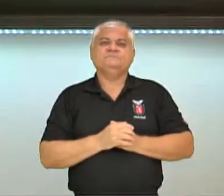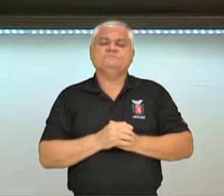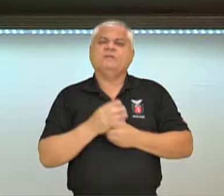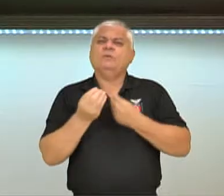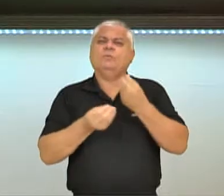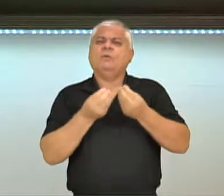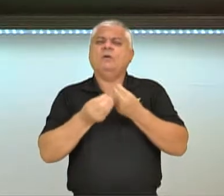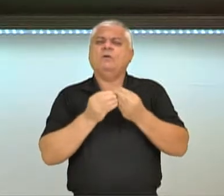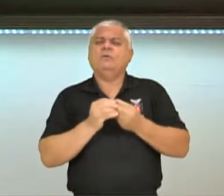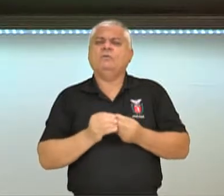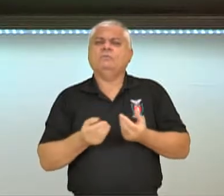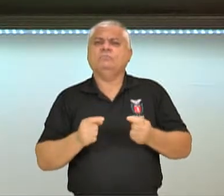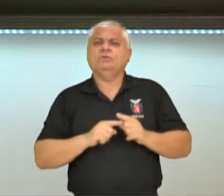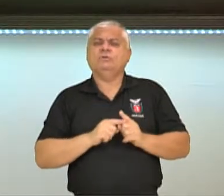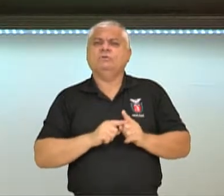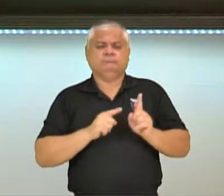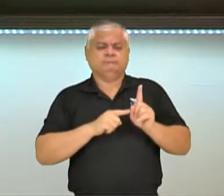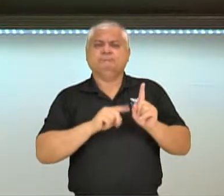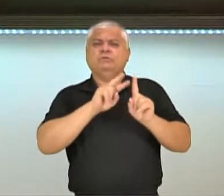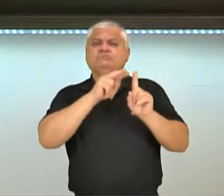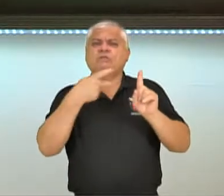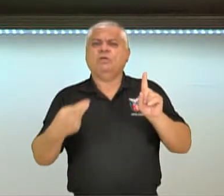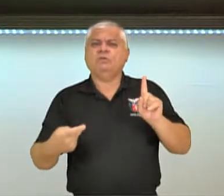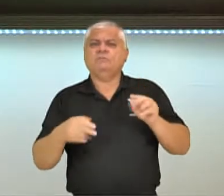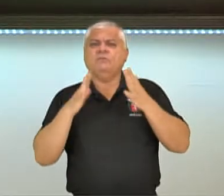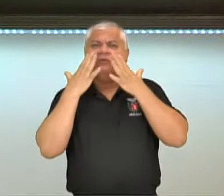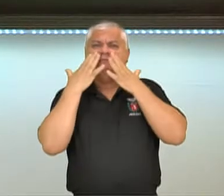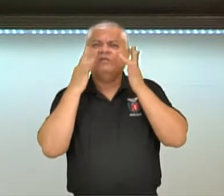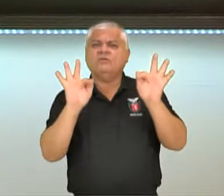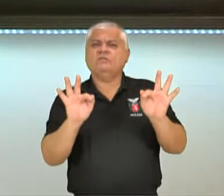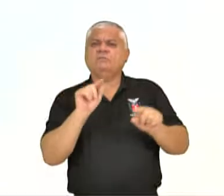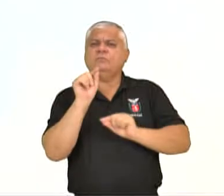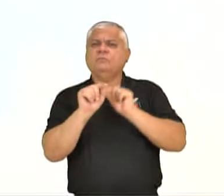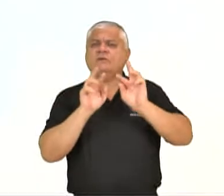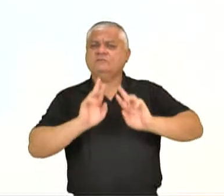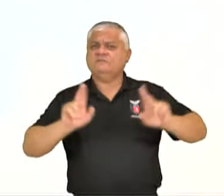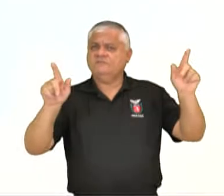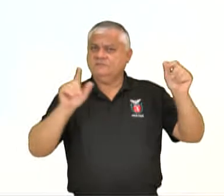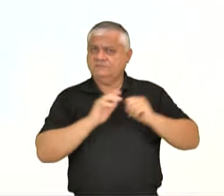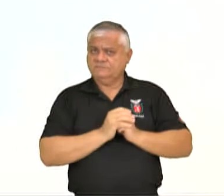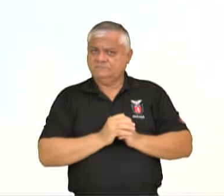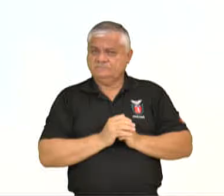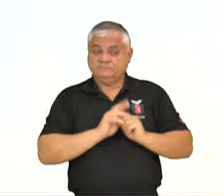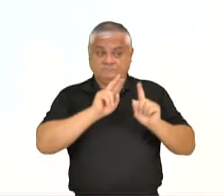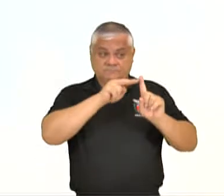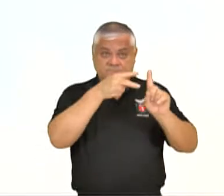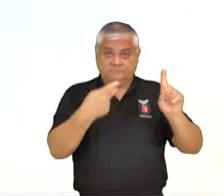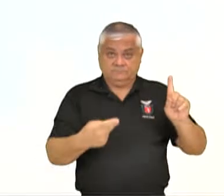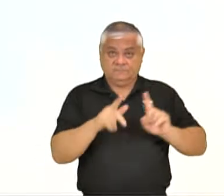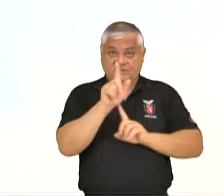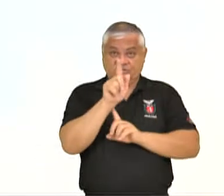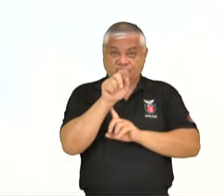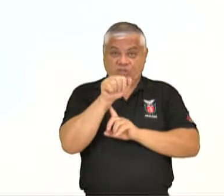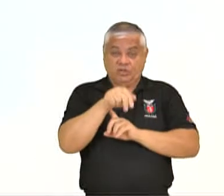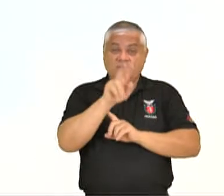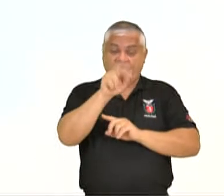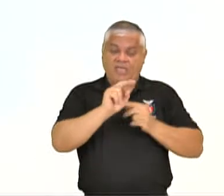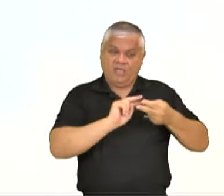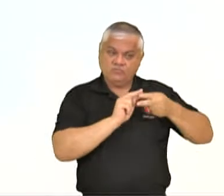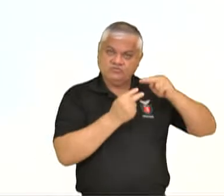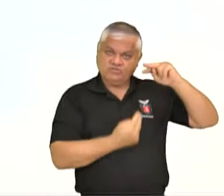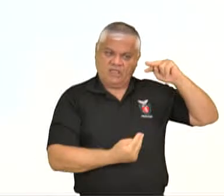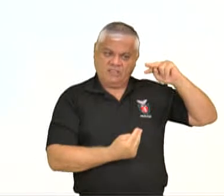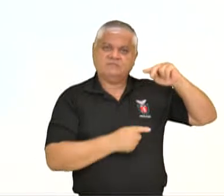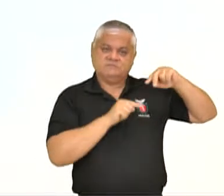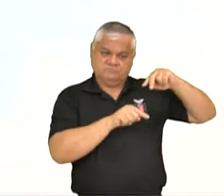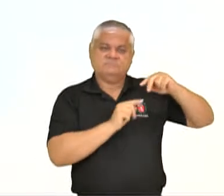que é a diferença entre genótipo e fenótipo? Importante lembrar também. Genótipo diz respeito aos genes do indivíduo.